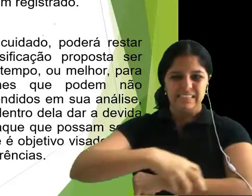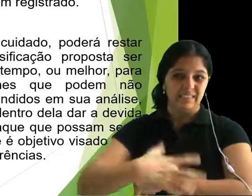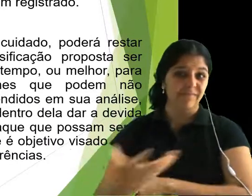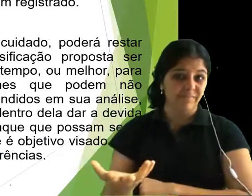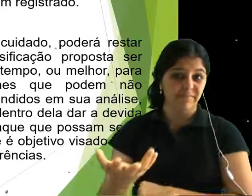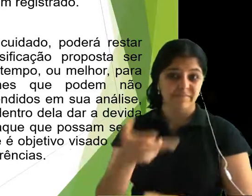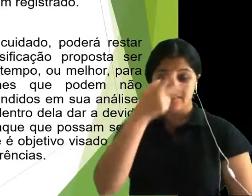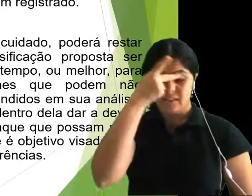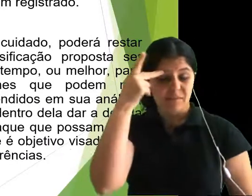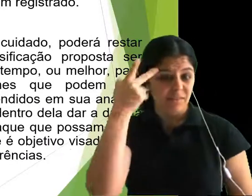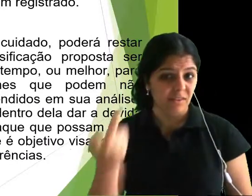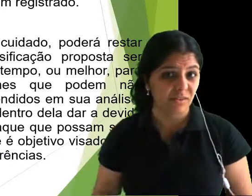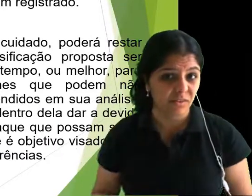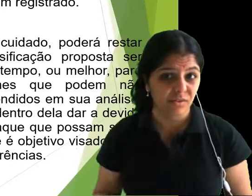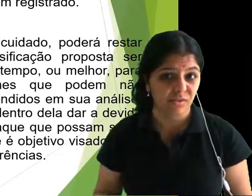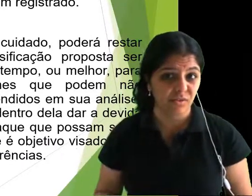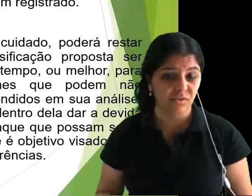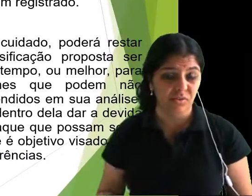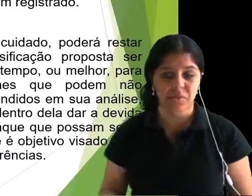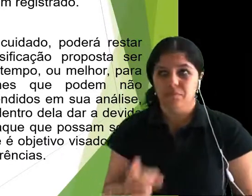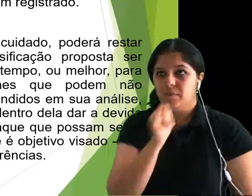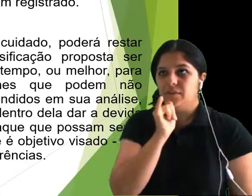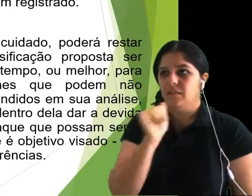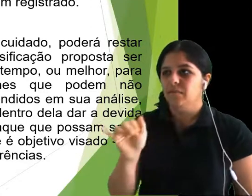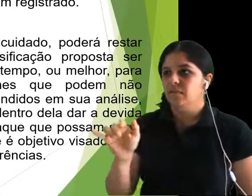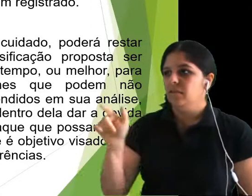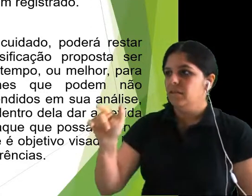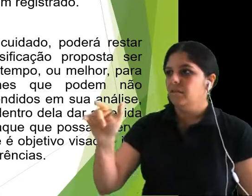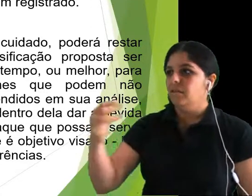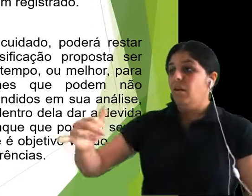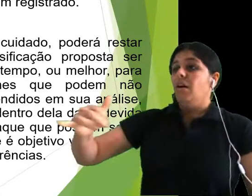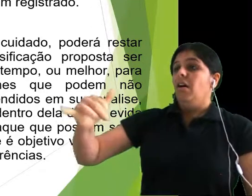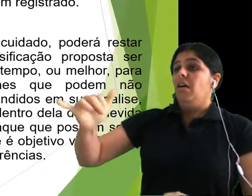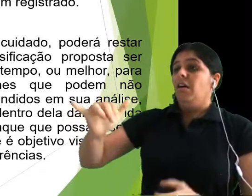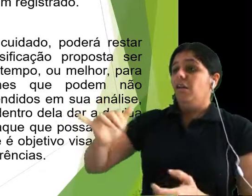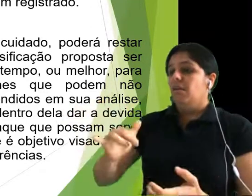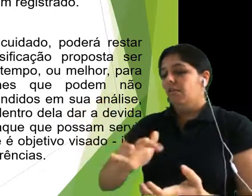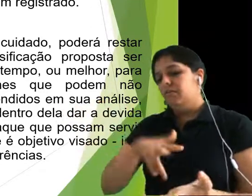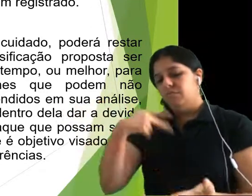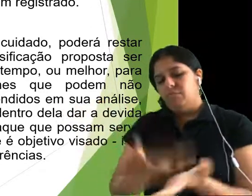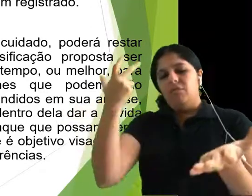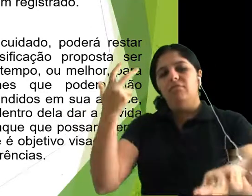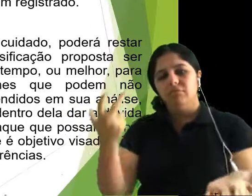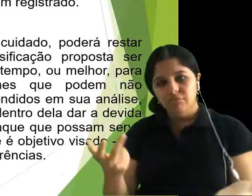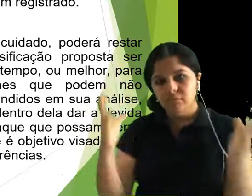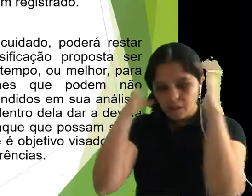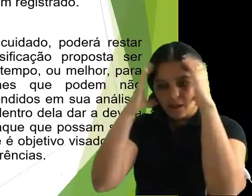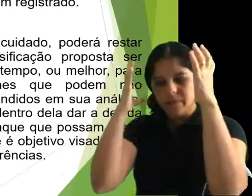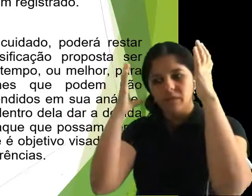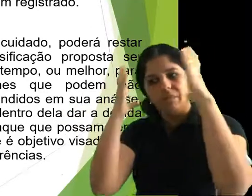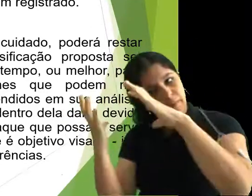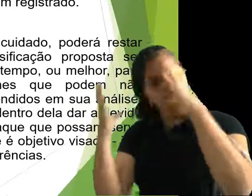Uma pessoa recebe um choque, que a faz cair e bater com a cabeça no